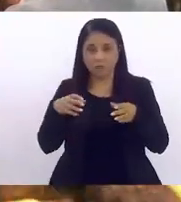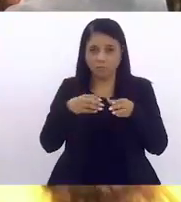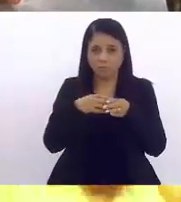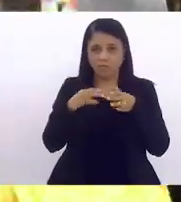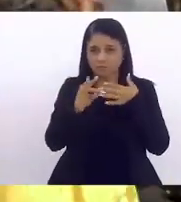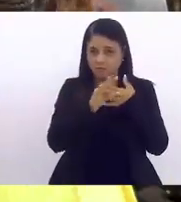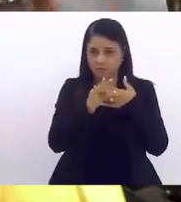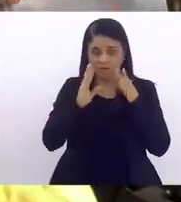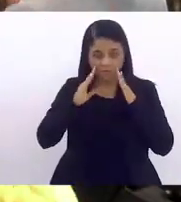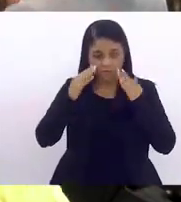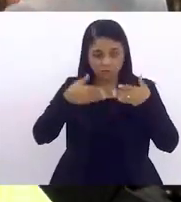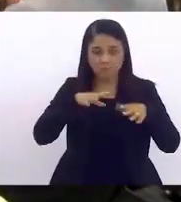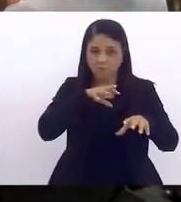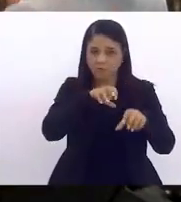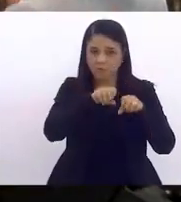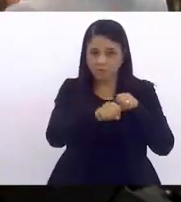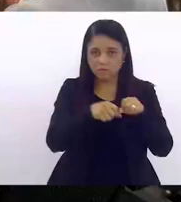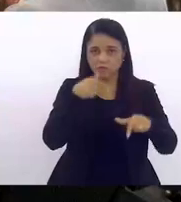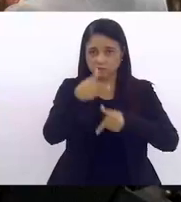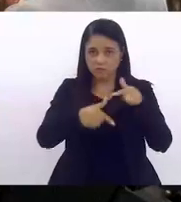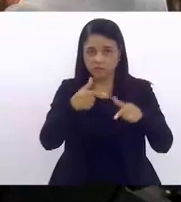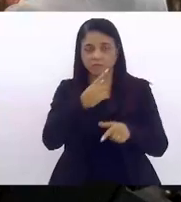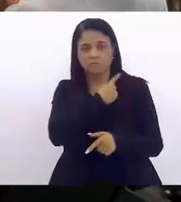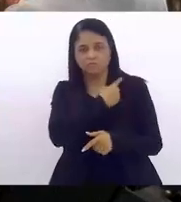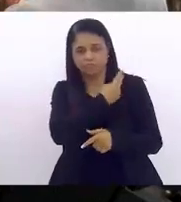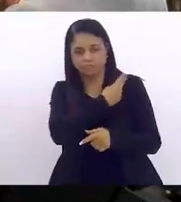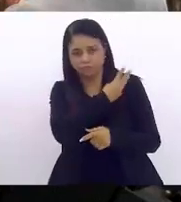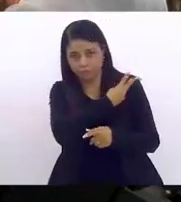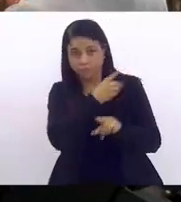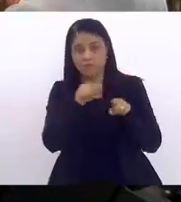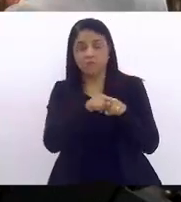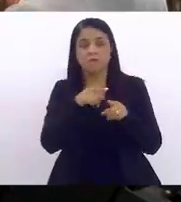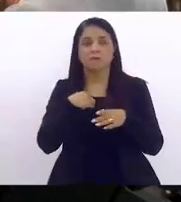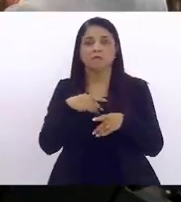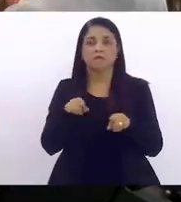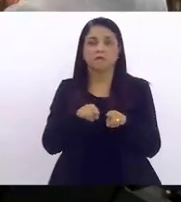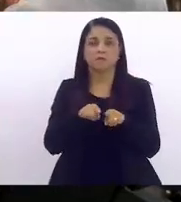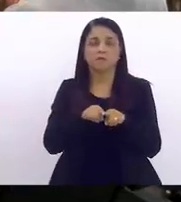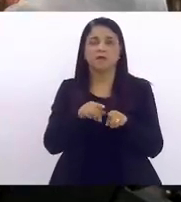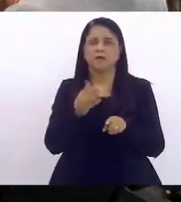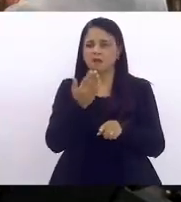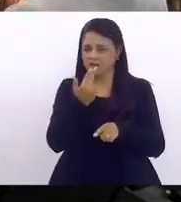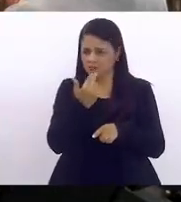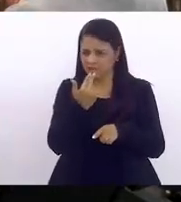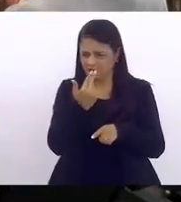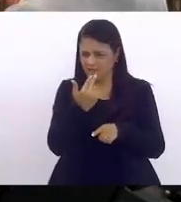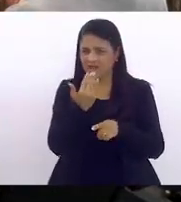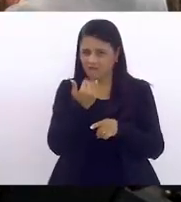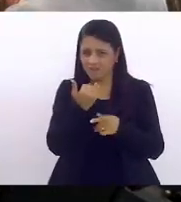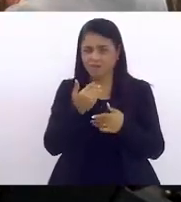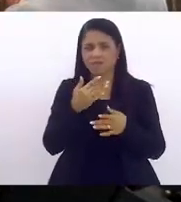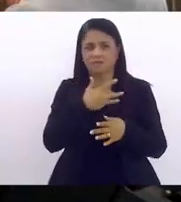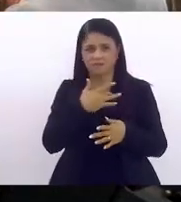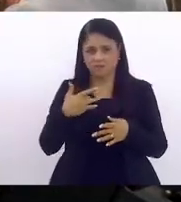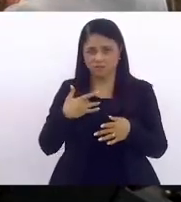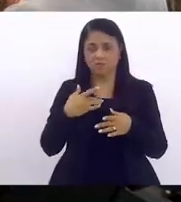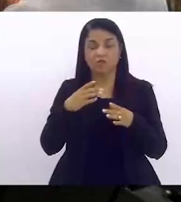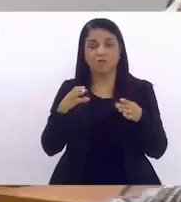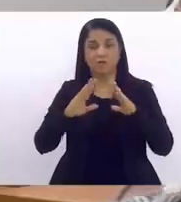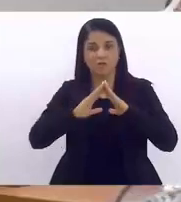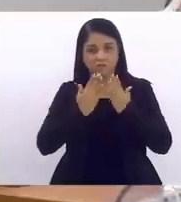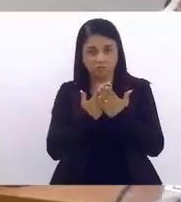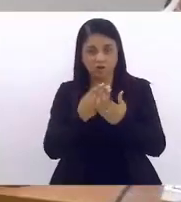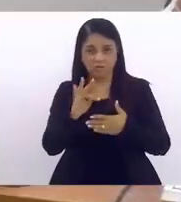voltada para a formação de trabalhadores de nível médio e alimentar em saúde. A Escola Politécnica tem